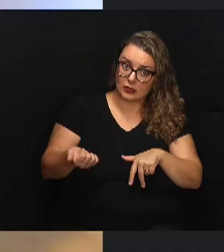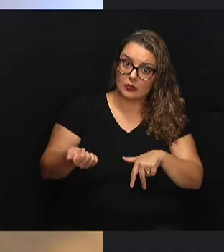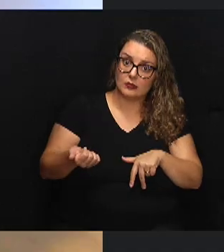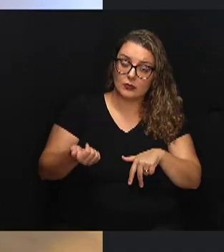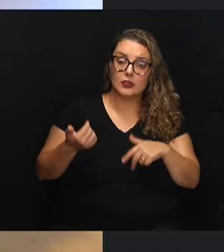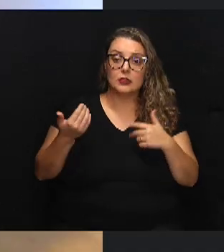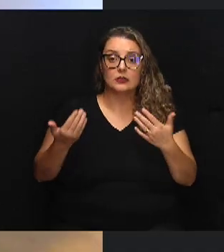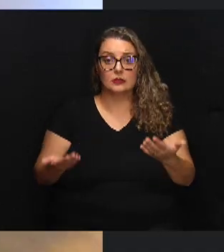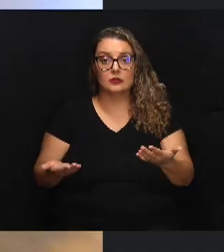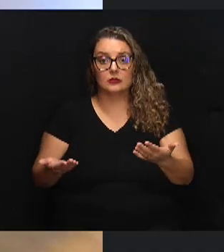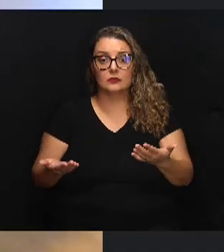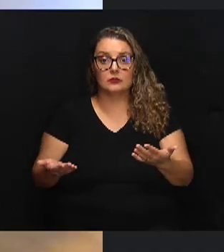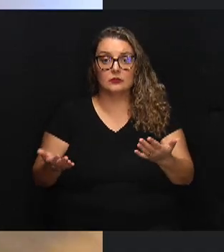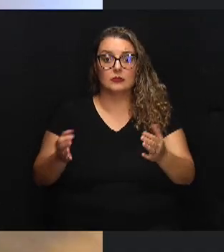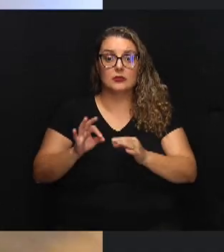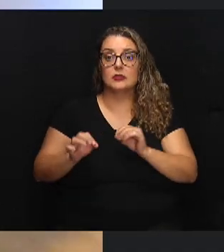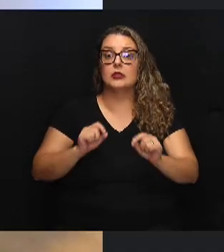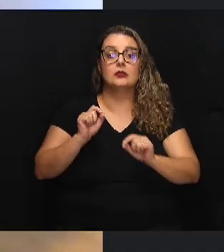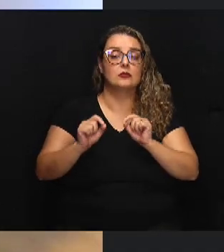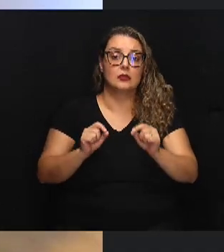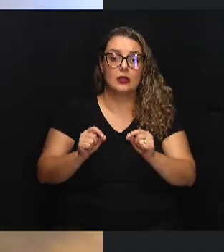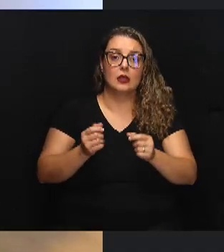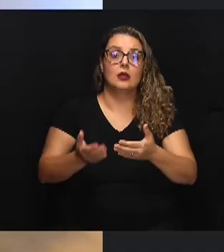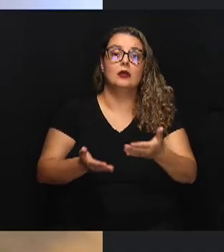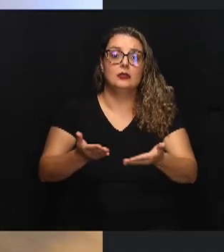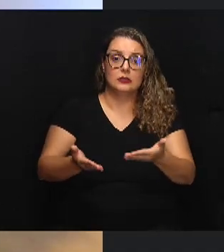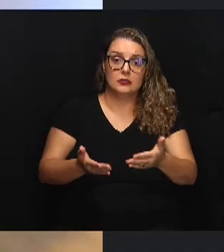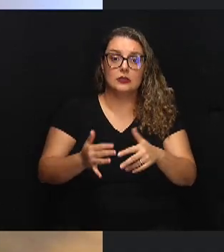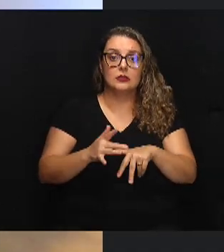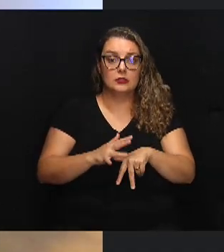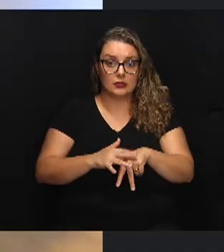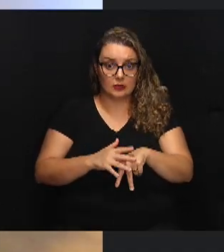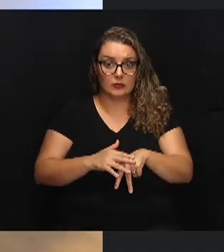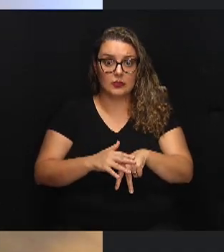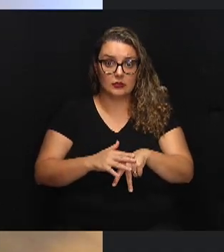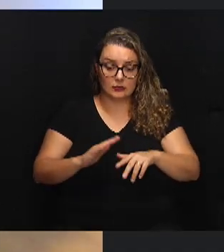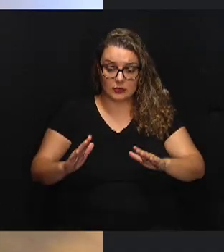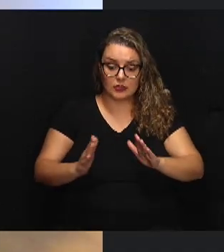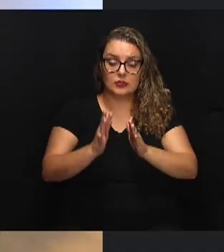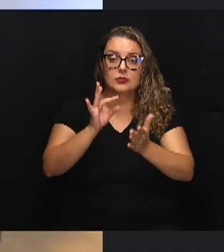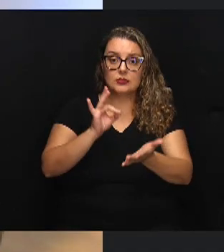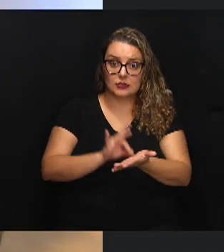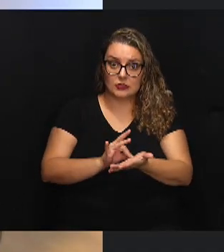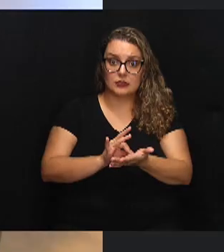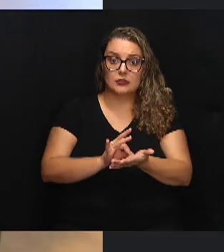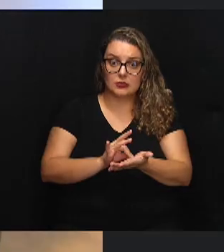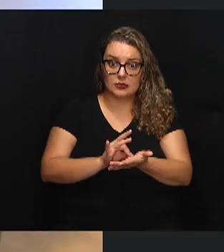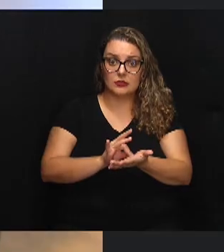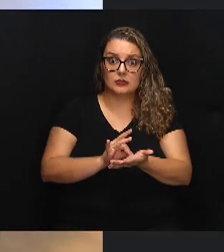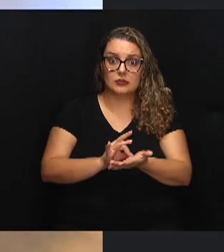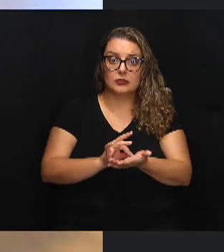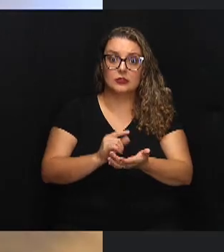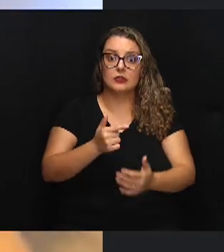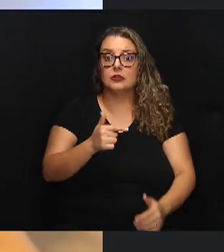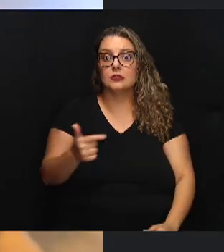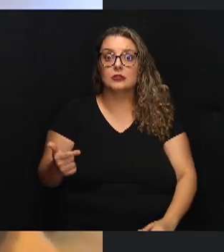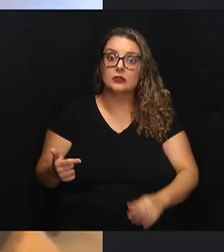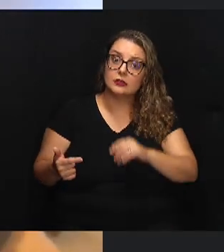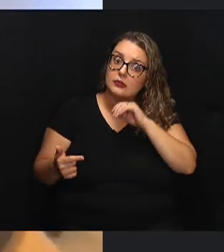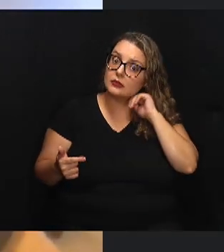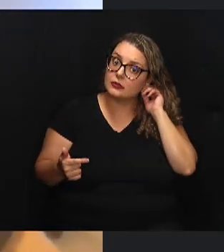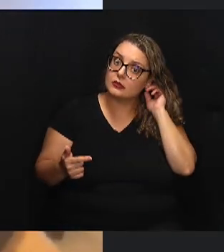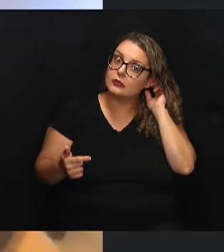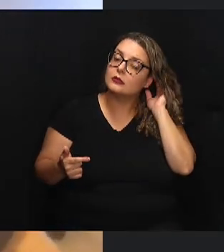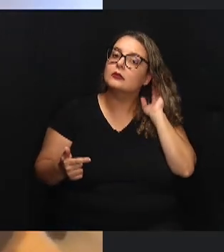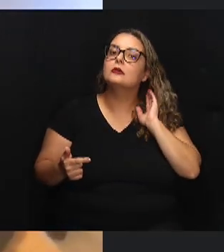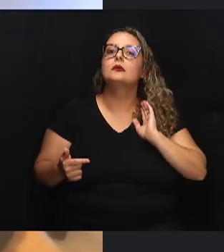Então, nada mais é do que a gente tratar esse paciente diante dessa realidade. Então, não existe o conceito